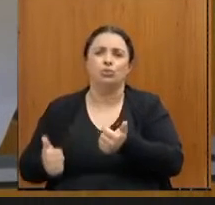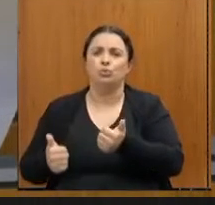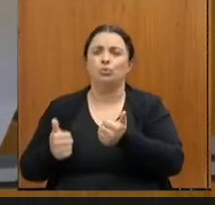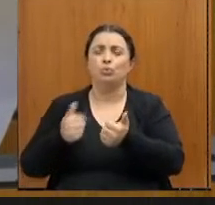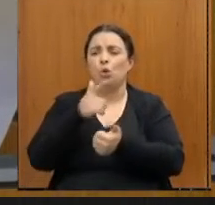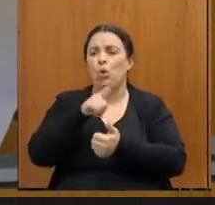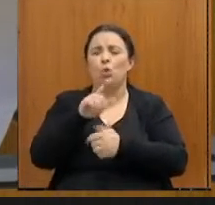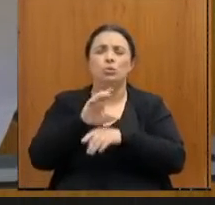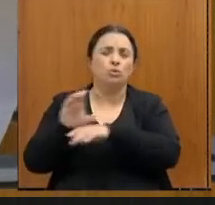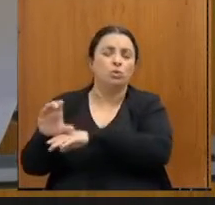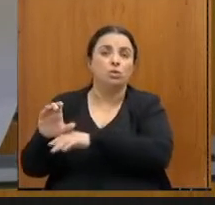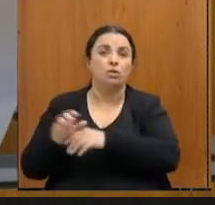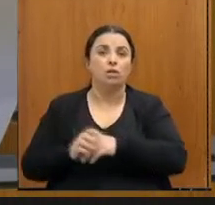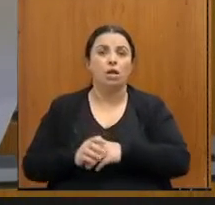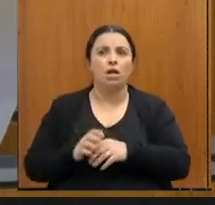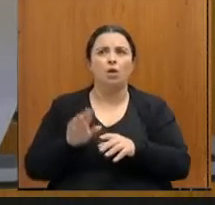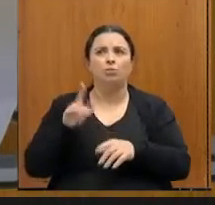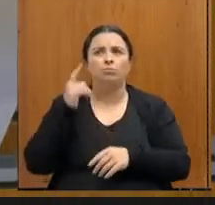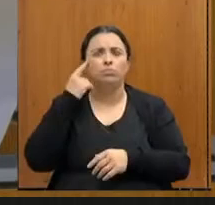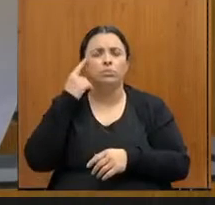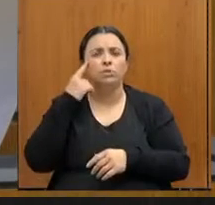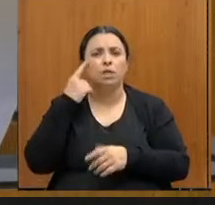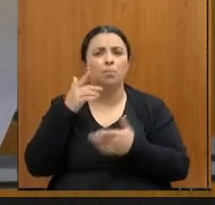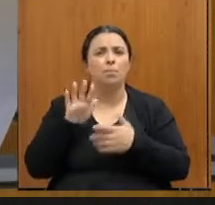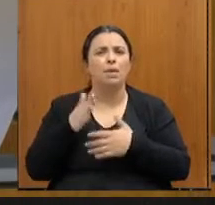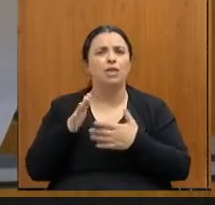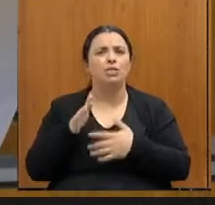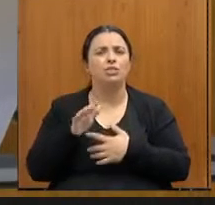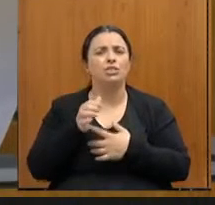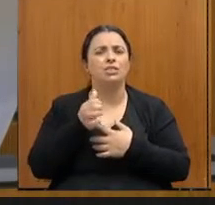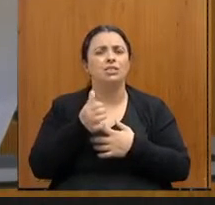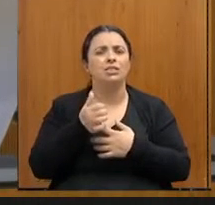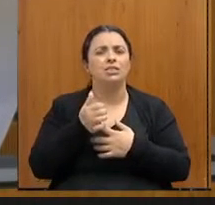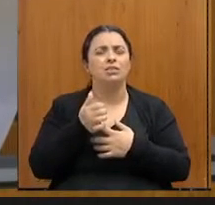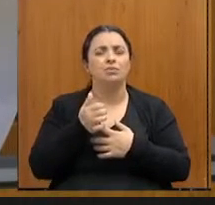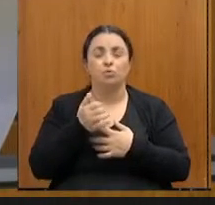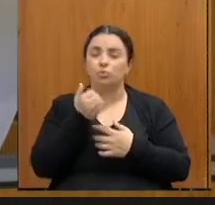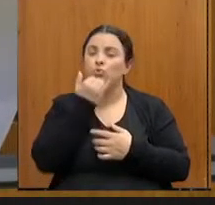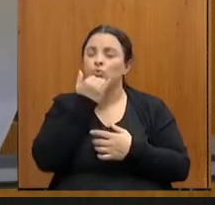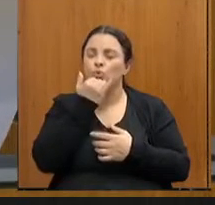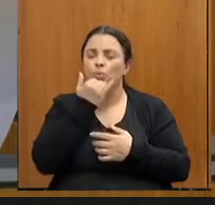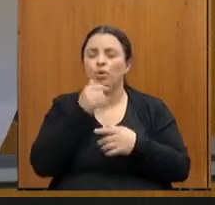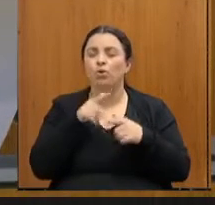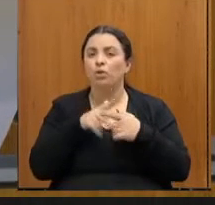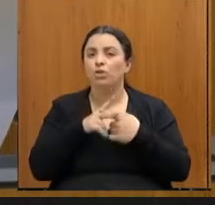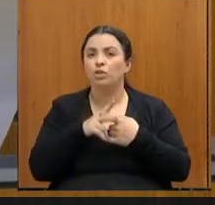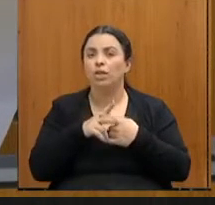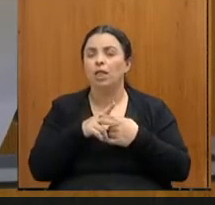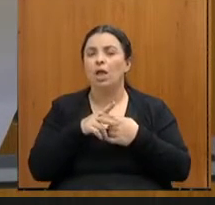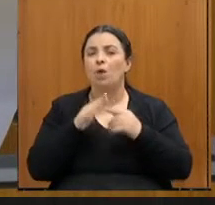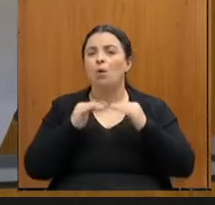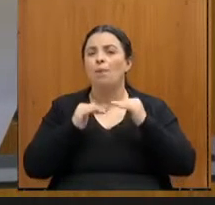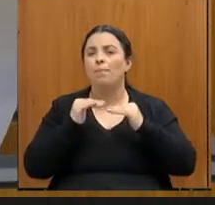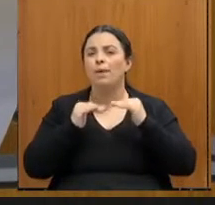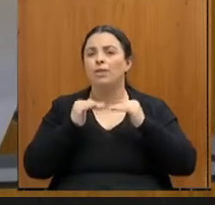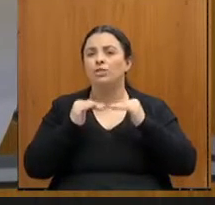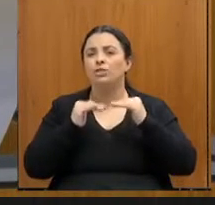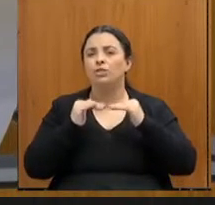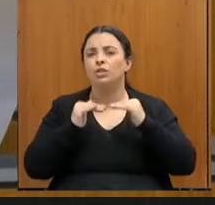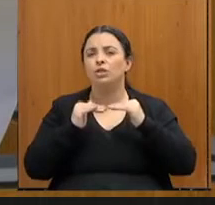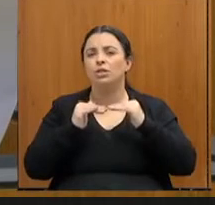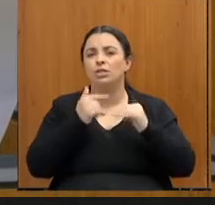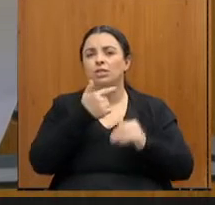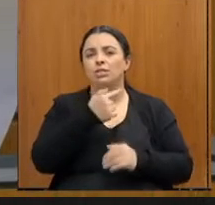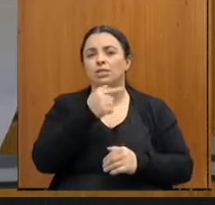de 750 1296 perdão é dá uma loja de